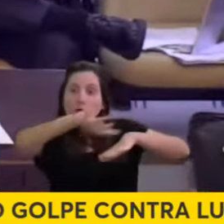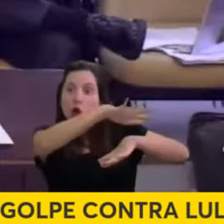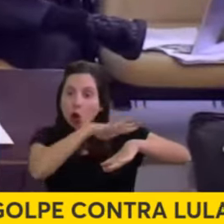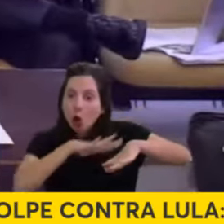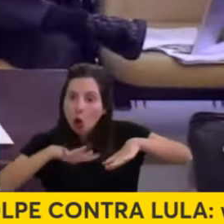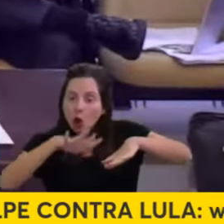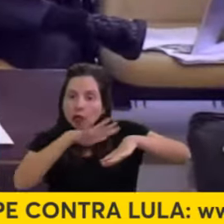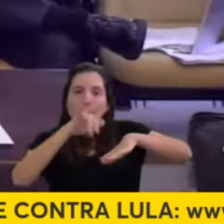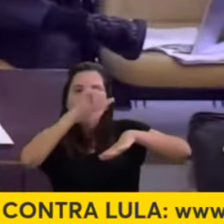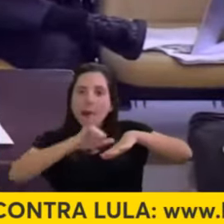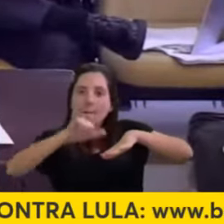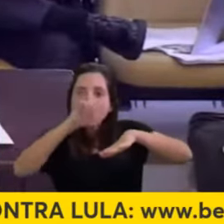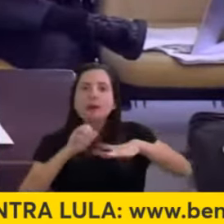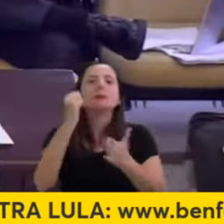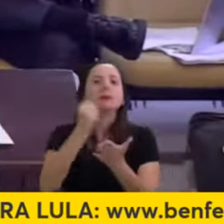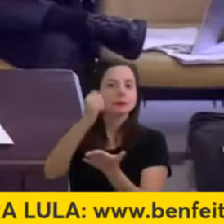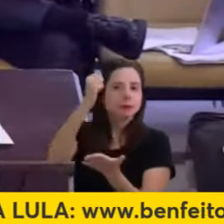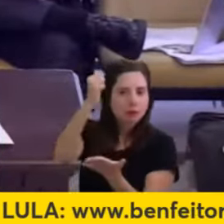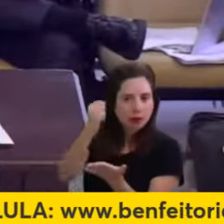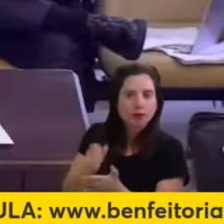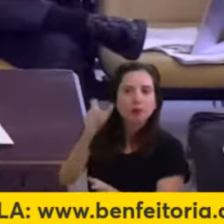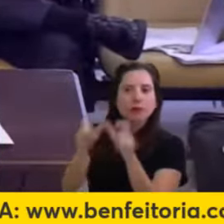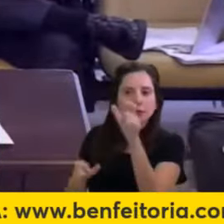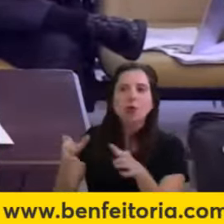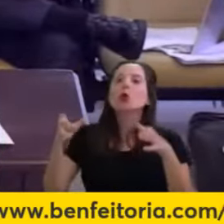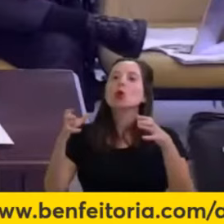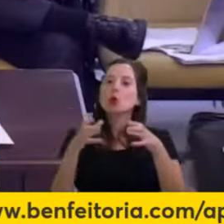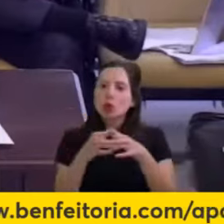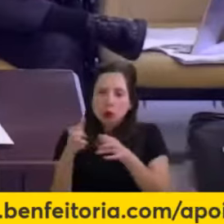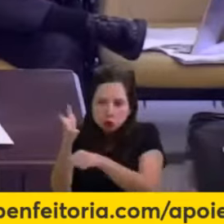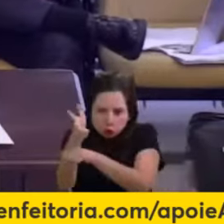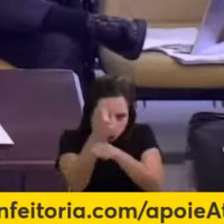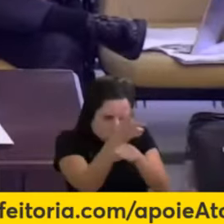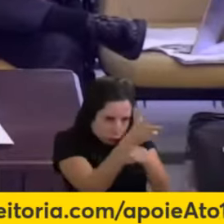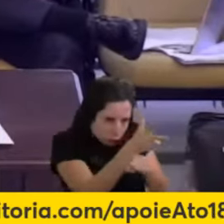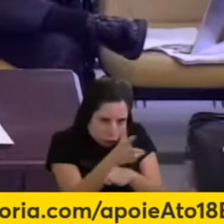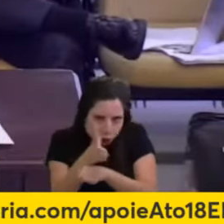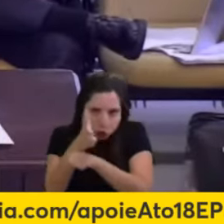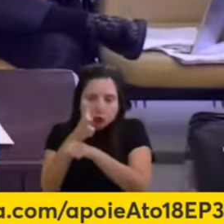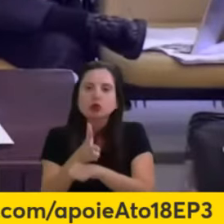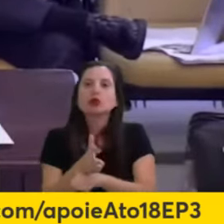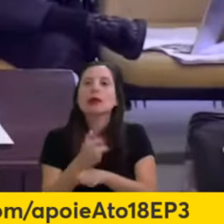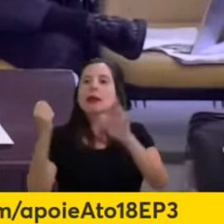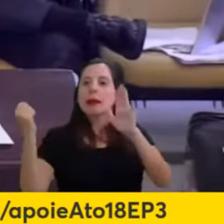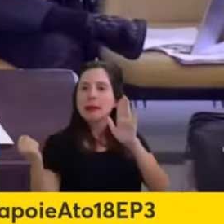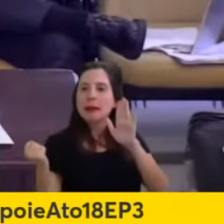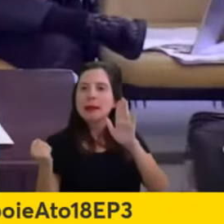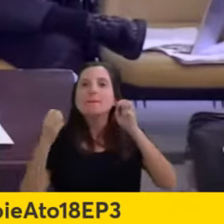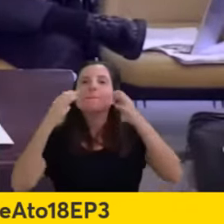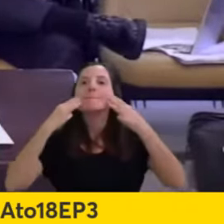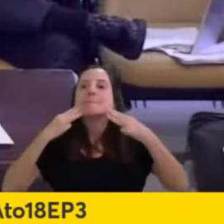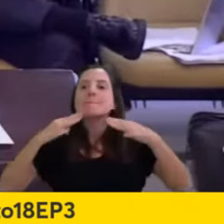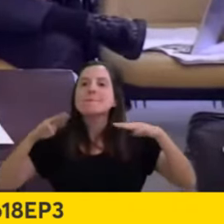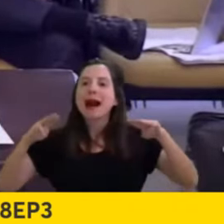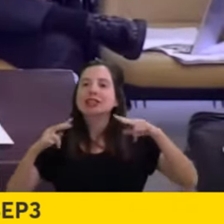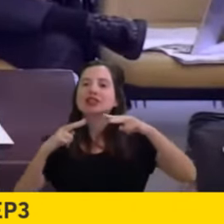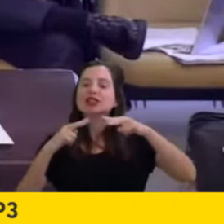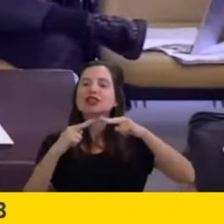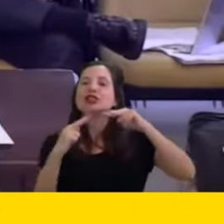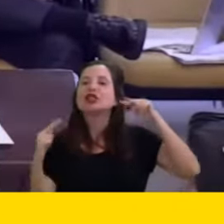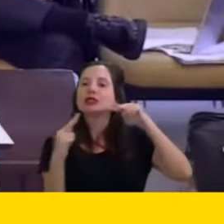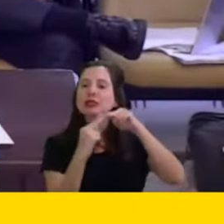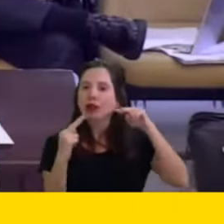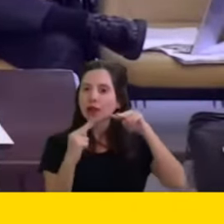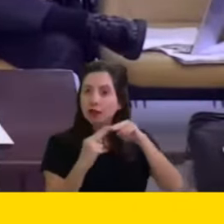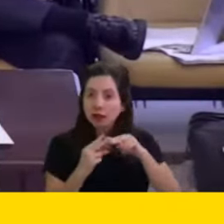redes sociais contratação de STF pessoal equipe de filmagem produção de vídeos e marketing digital inclusive naquele vídeo que eu trouxe a